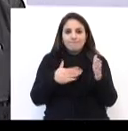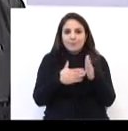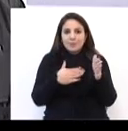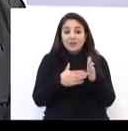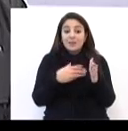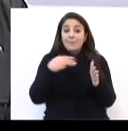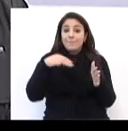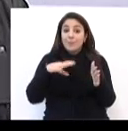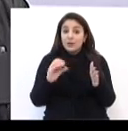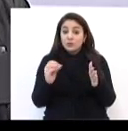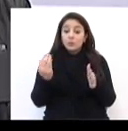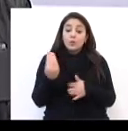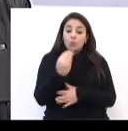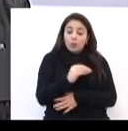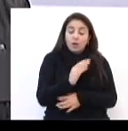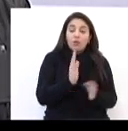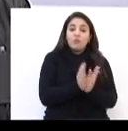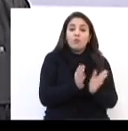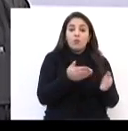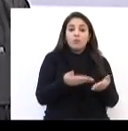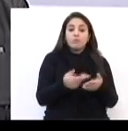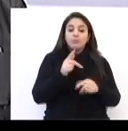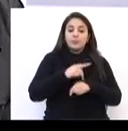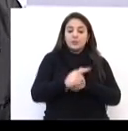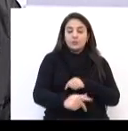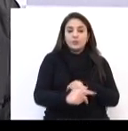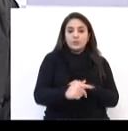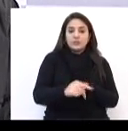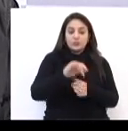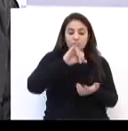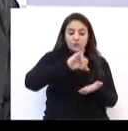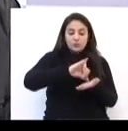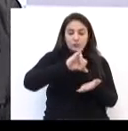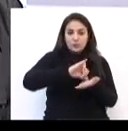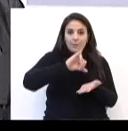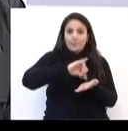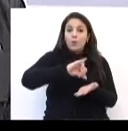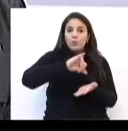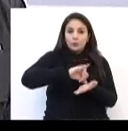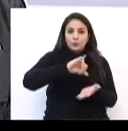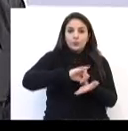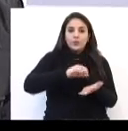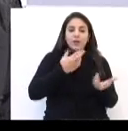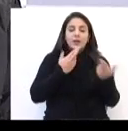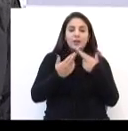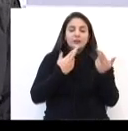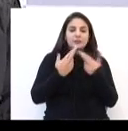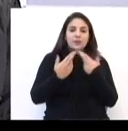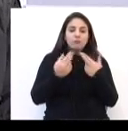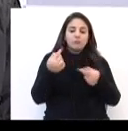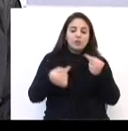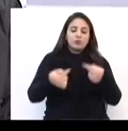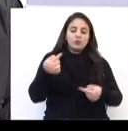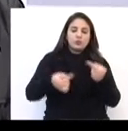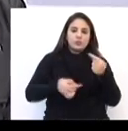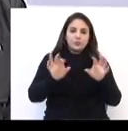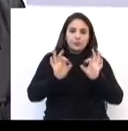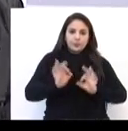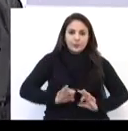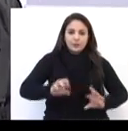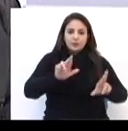que ele implementasse o fórum. Passo Fundo será uma das sedes, um dos polos na questão da discussão do